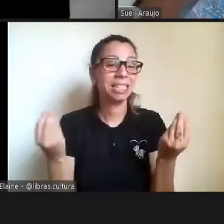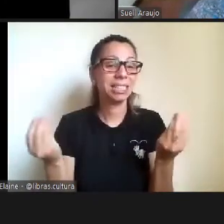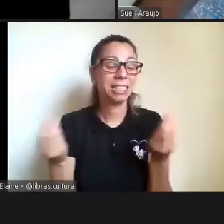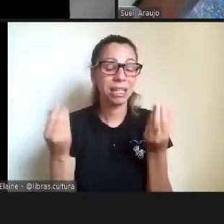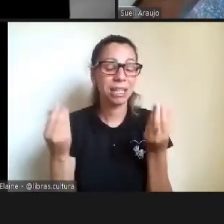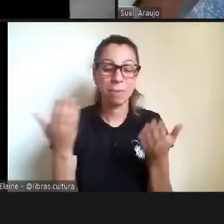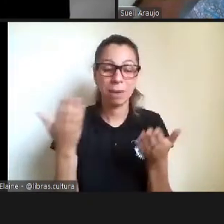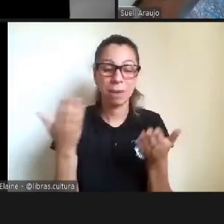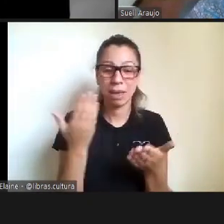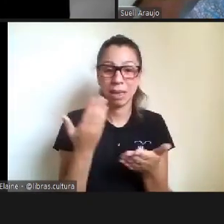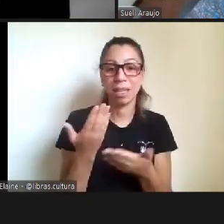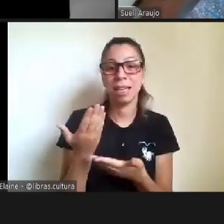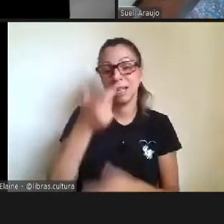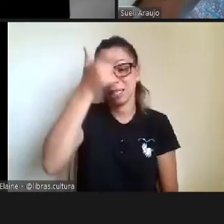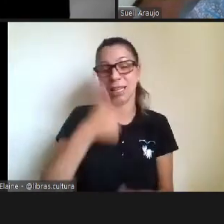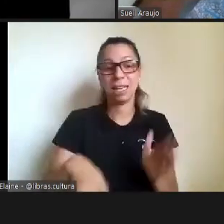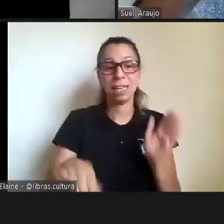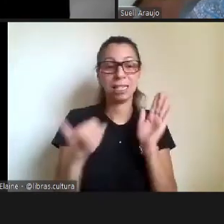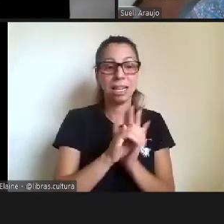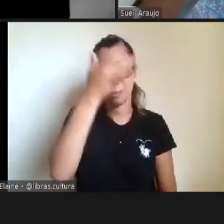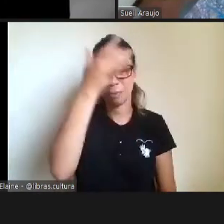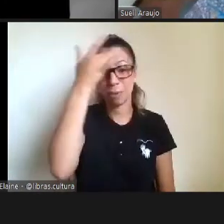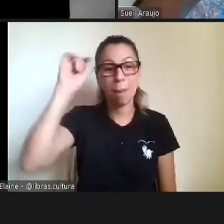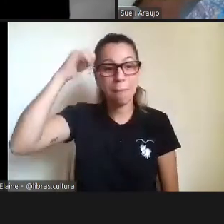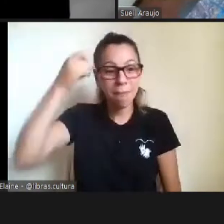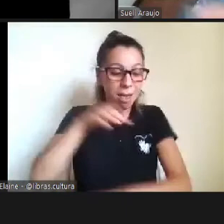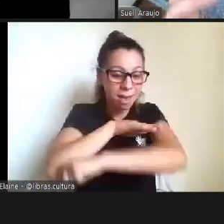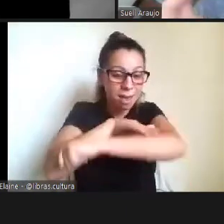de mulher preta, de pessoa preta.